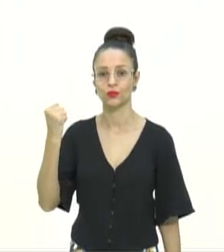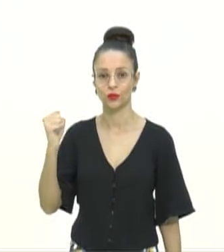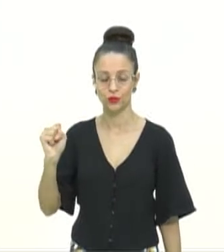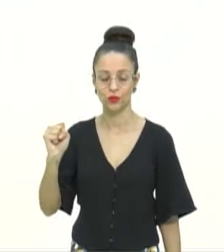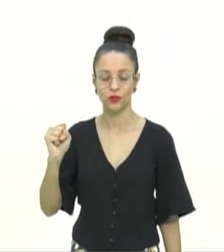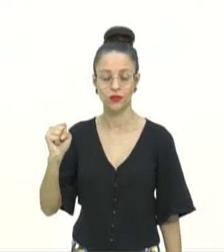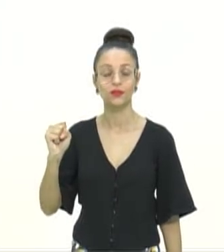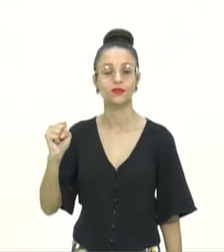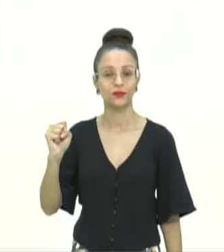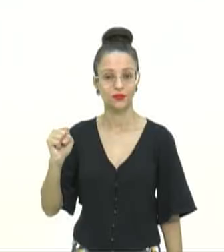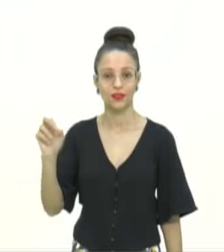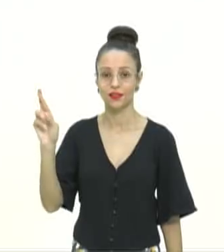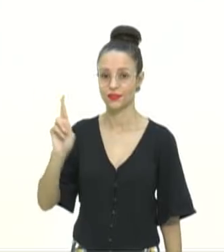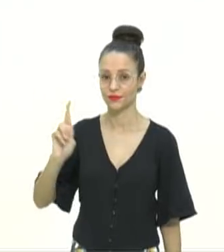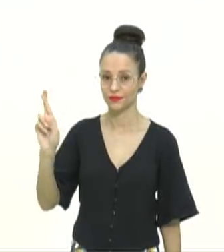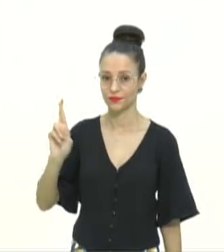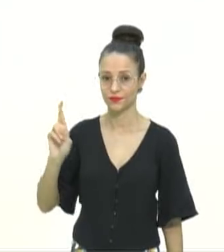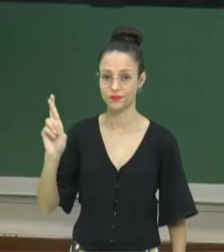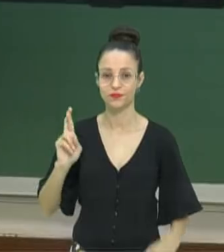7.488.